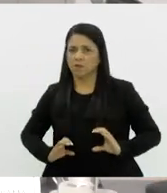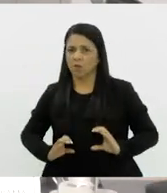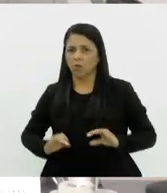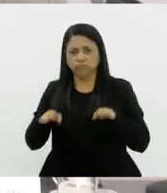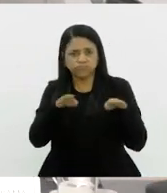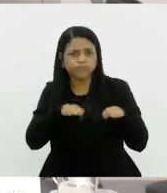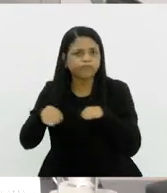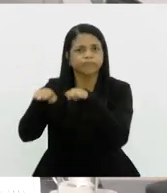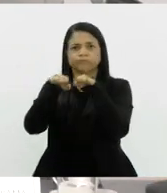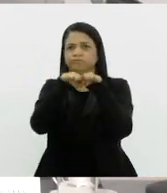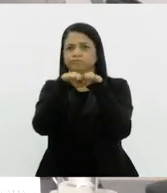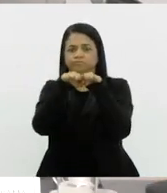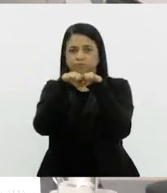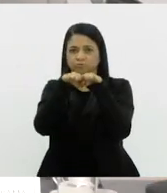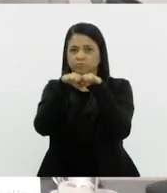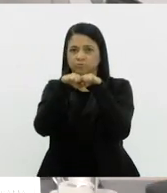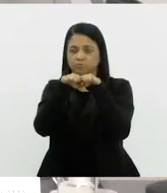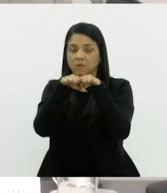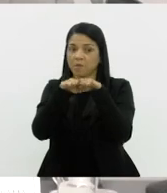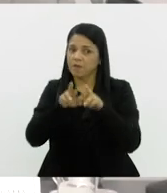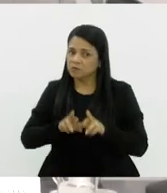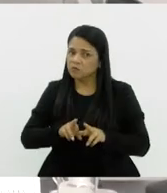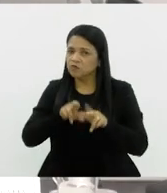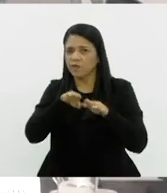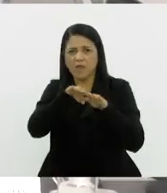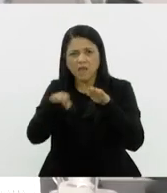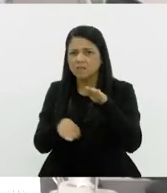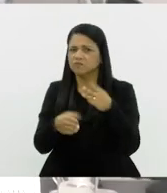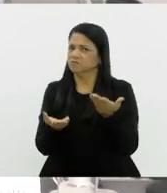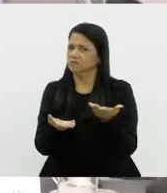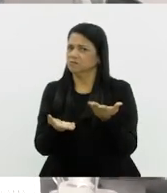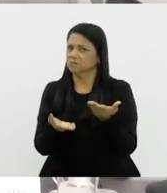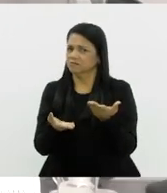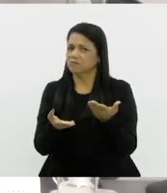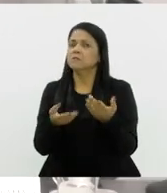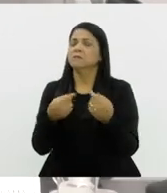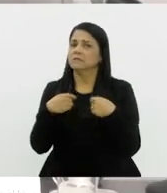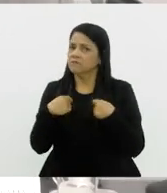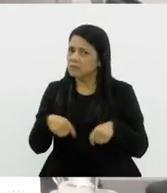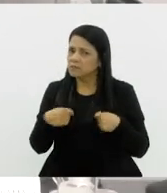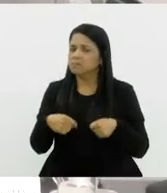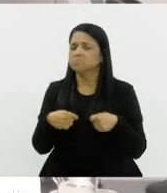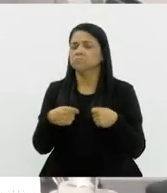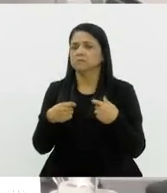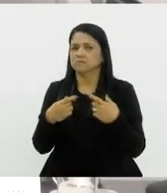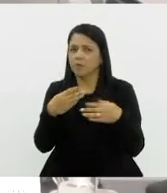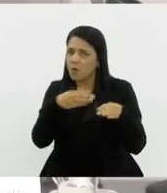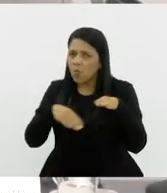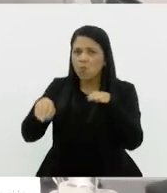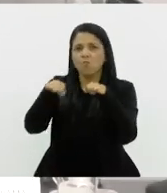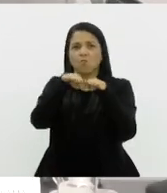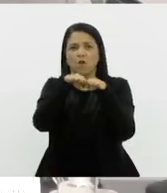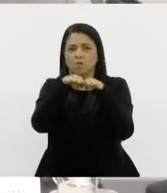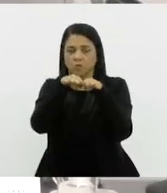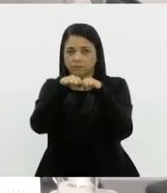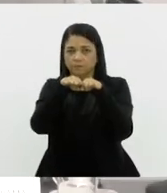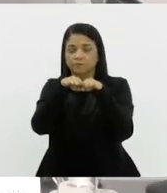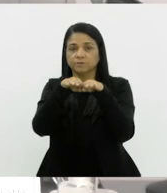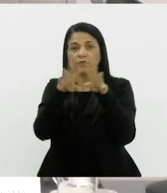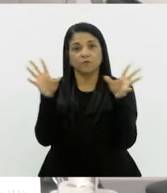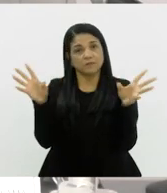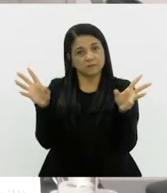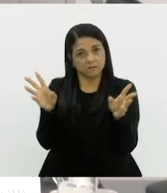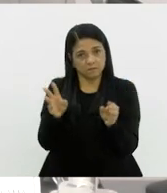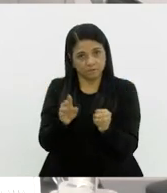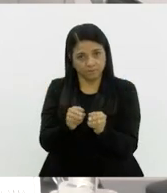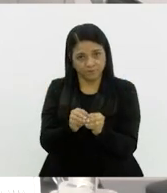ser. Deveriam ser, não são. Não são tratados igualmente. Deveriam ser. E, com isso, eu vou encerrar